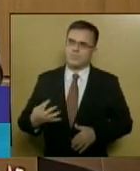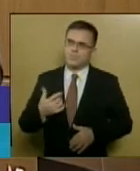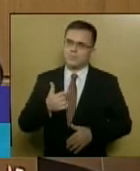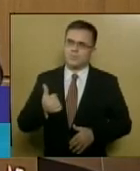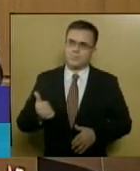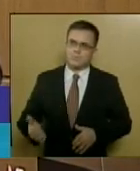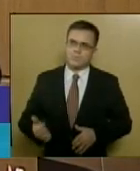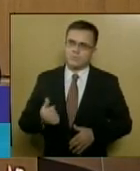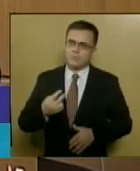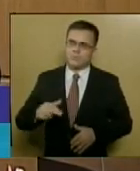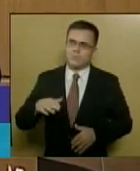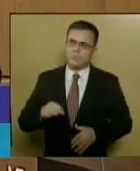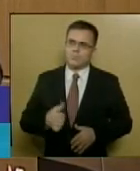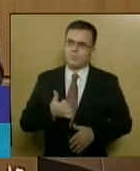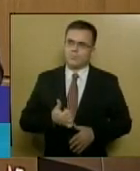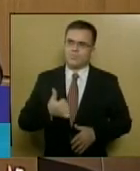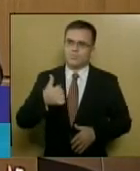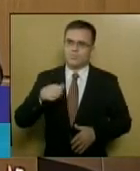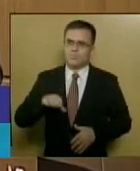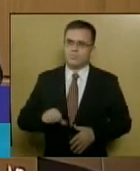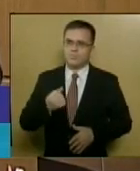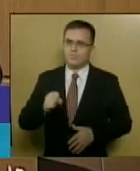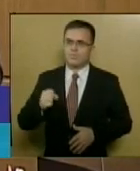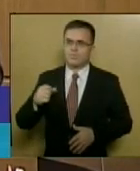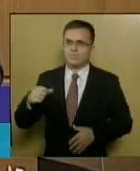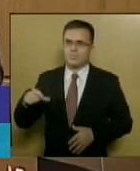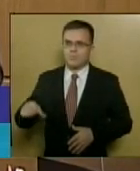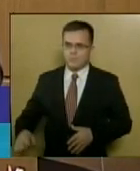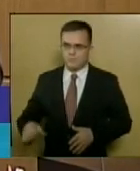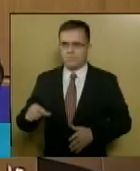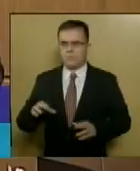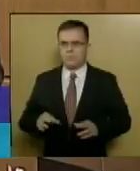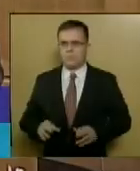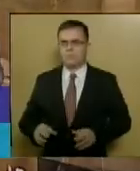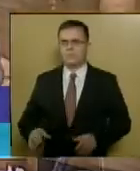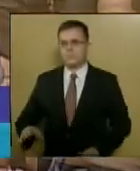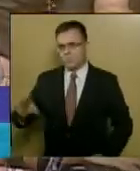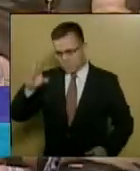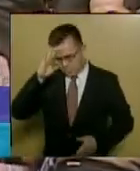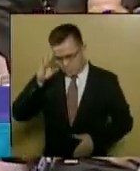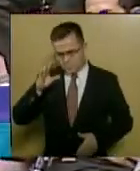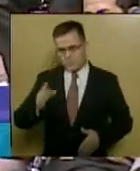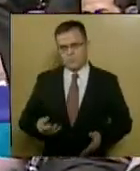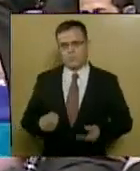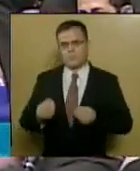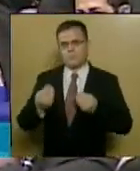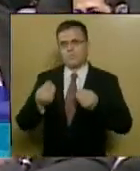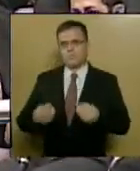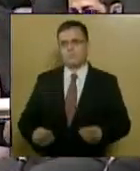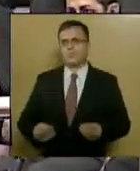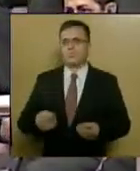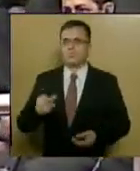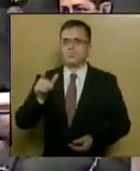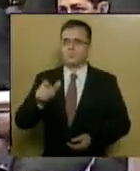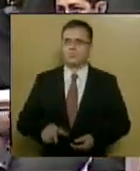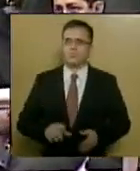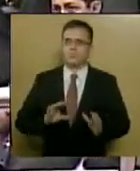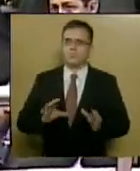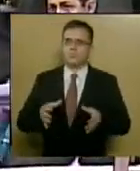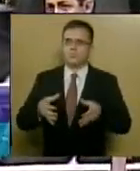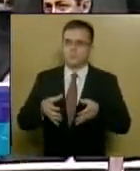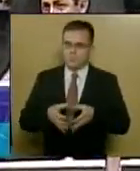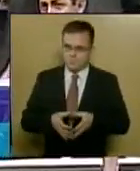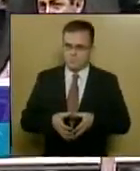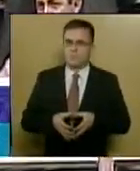março de 1989, o ministro de Estado do Exército concedeu ao 28º Batalhão de Caçadores